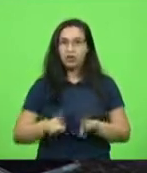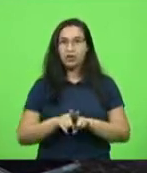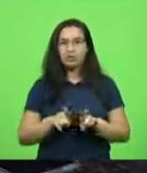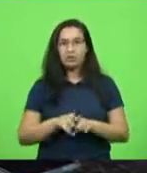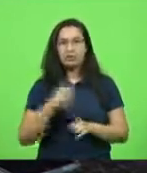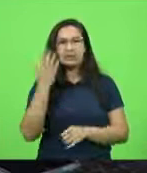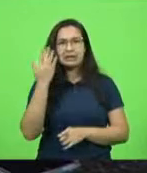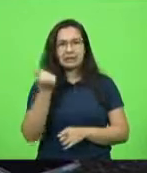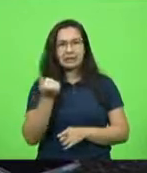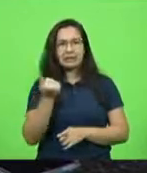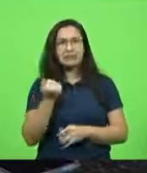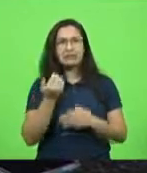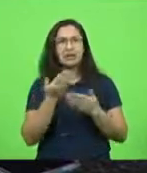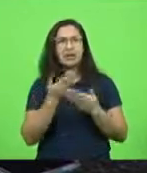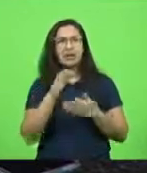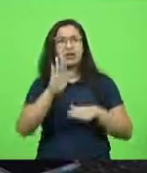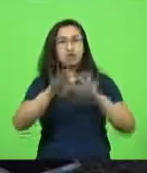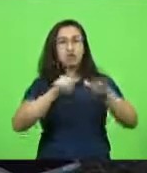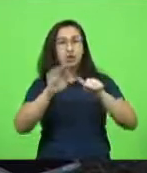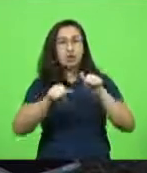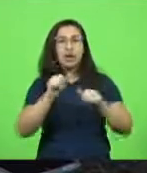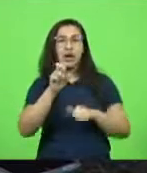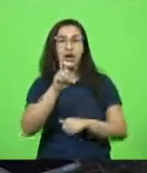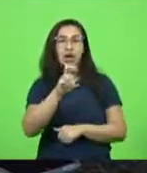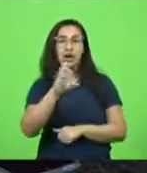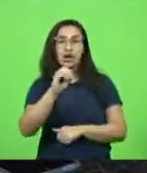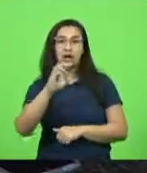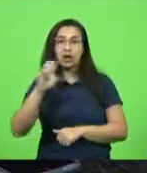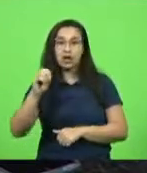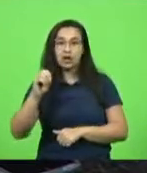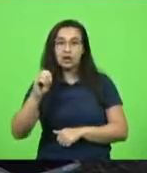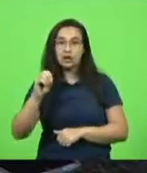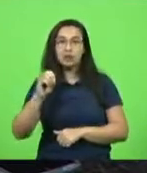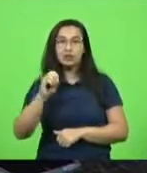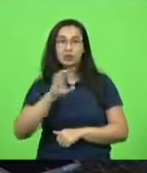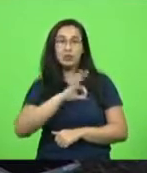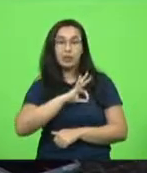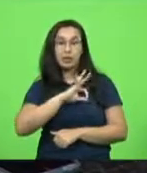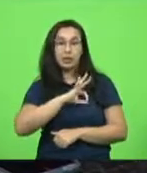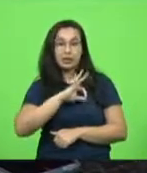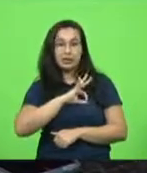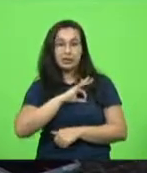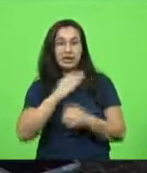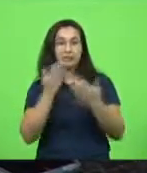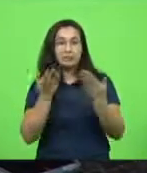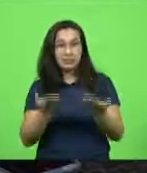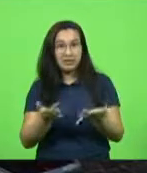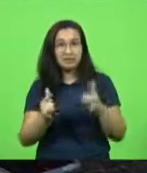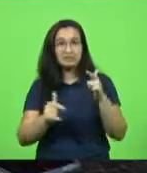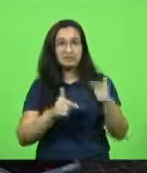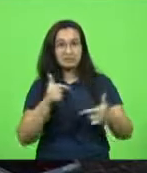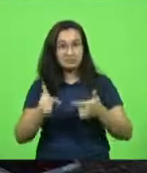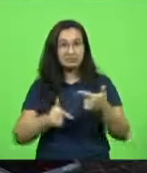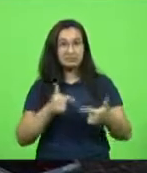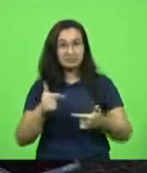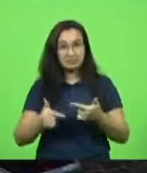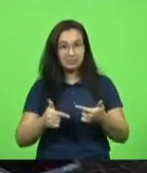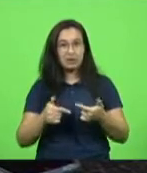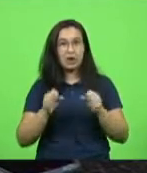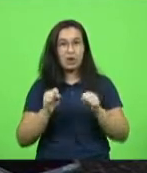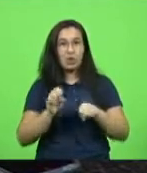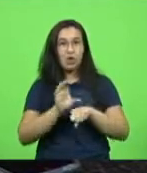chamamento de 500 policiais né para fazerem a prestarem que para prestarem o